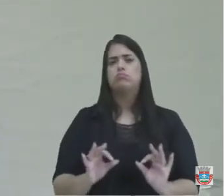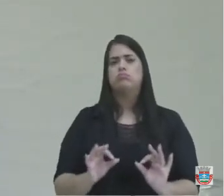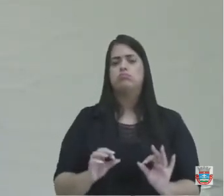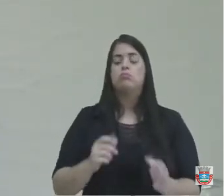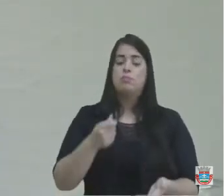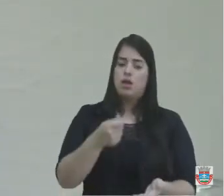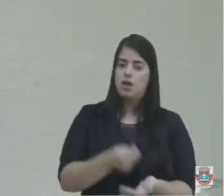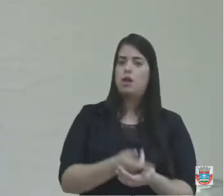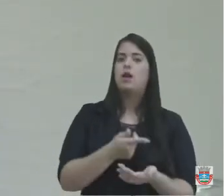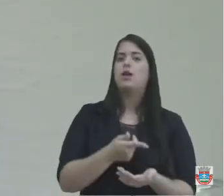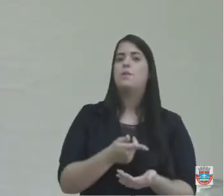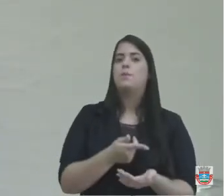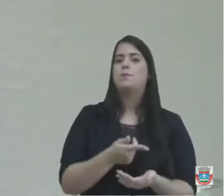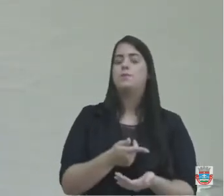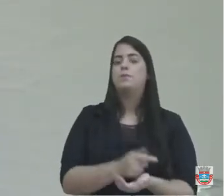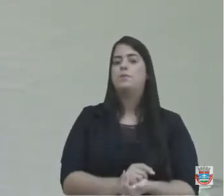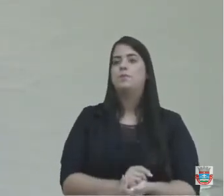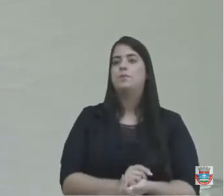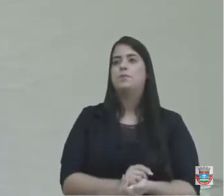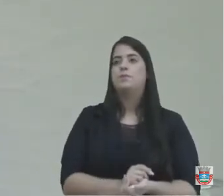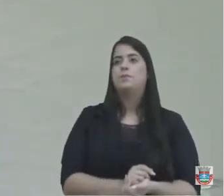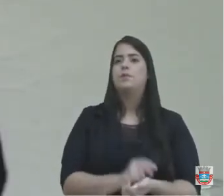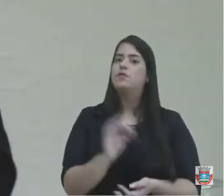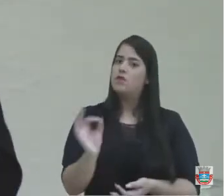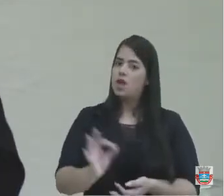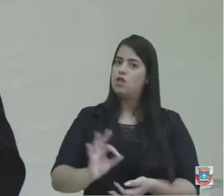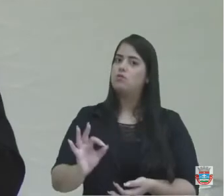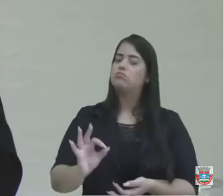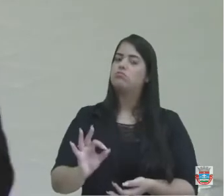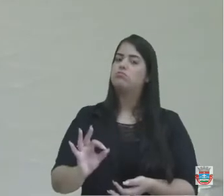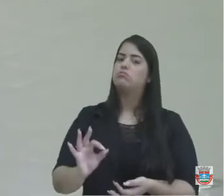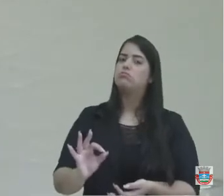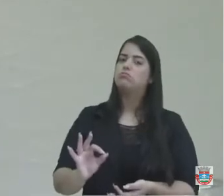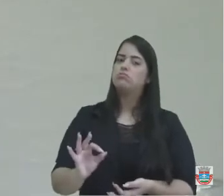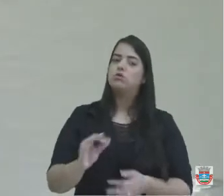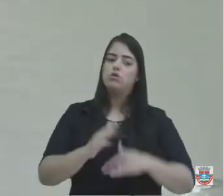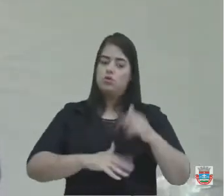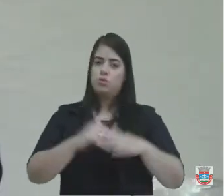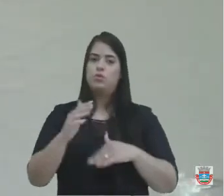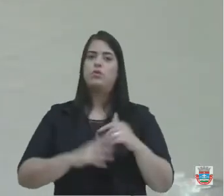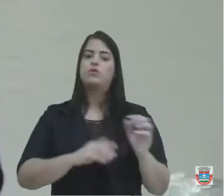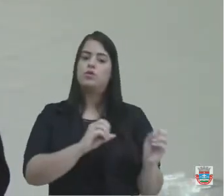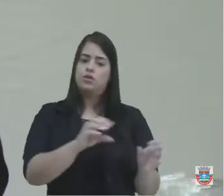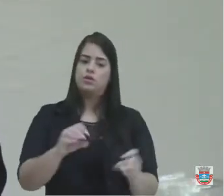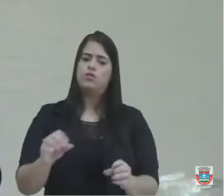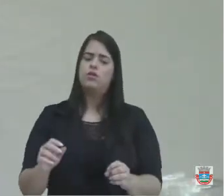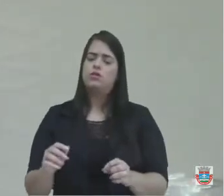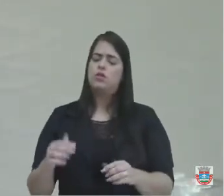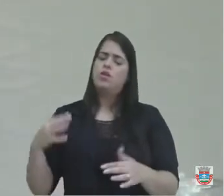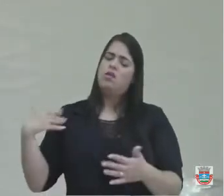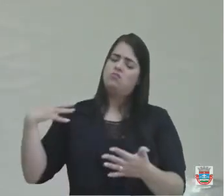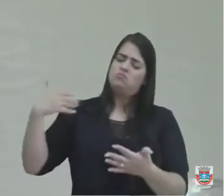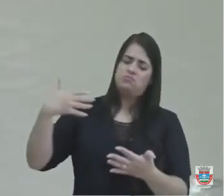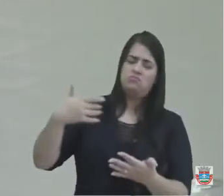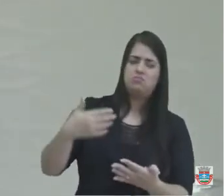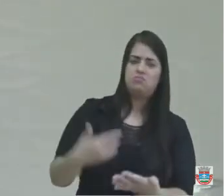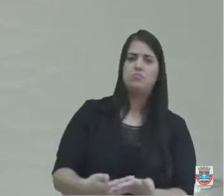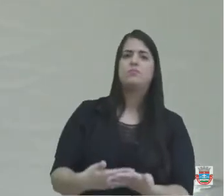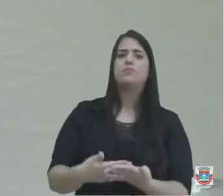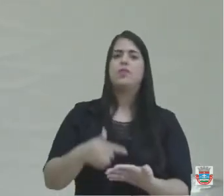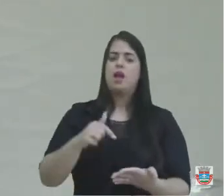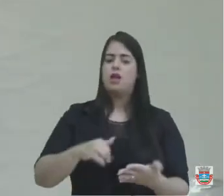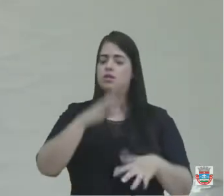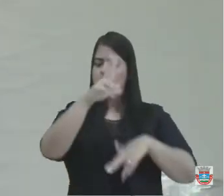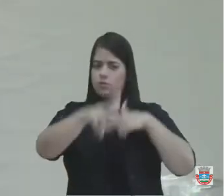poder fazer aí o repasse correto e adequado aos profissionais que tanto Lutaram no